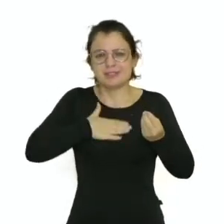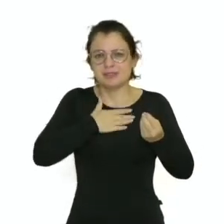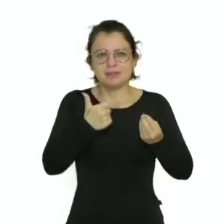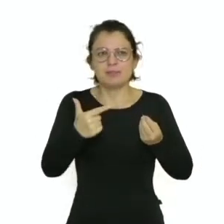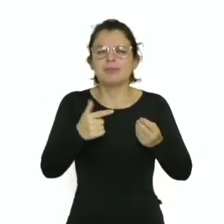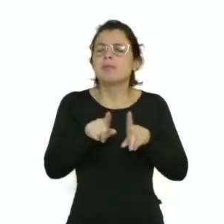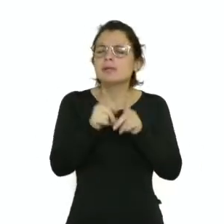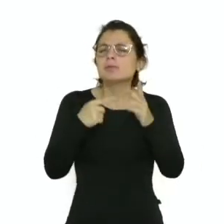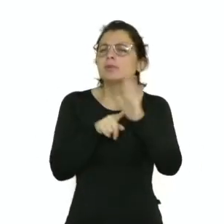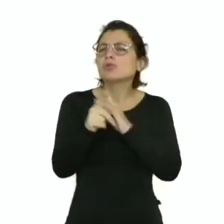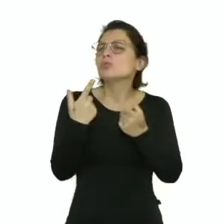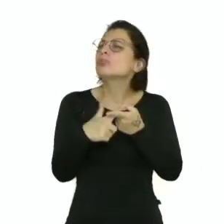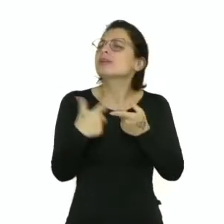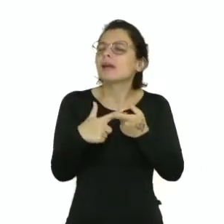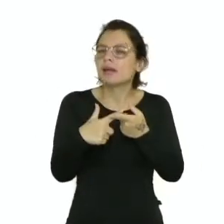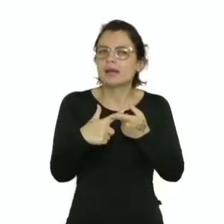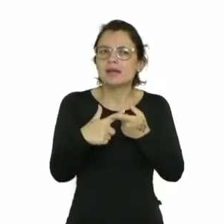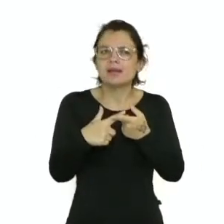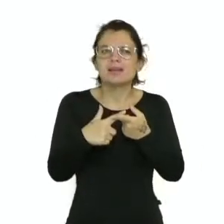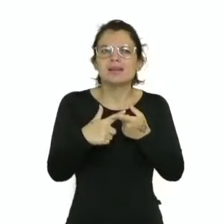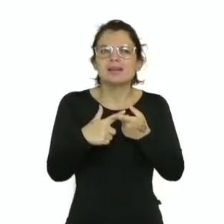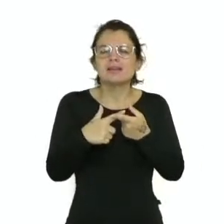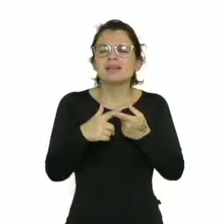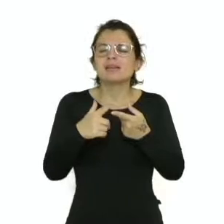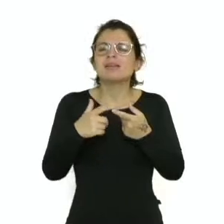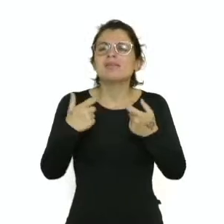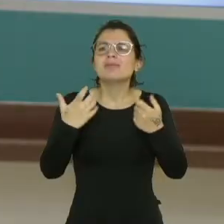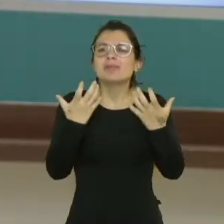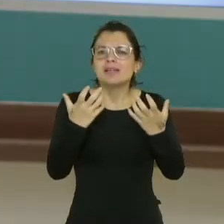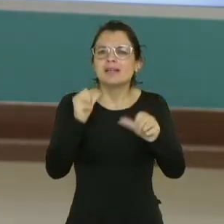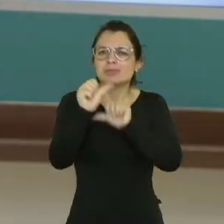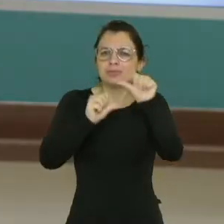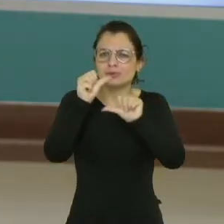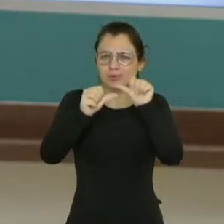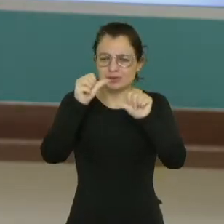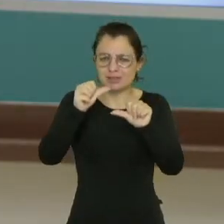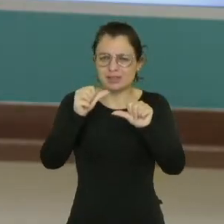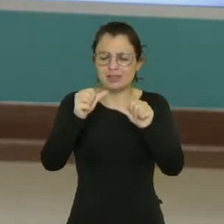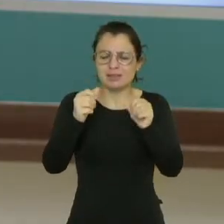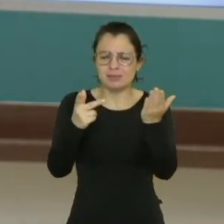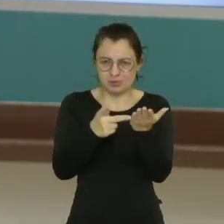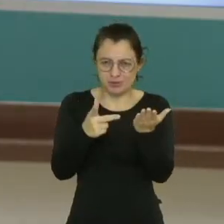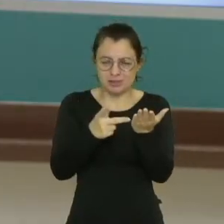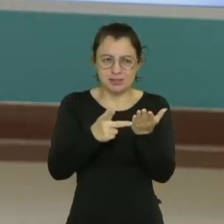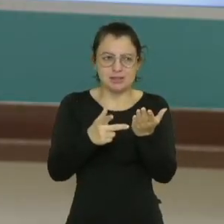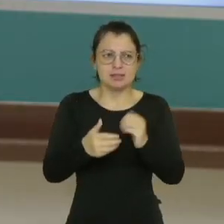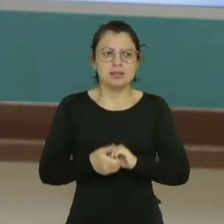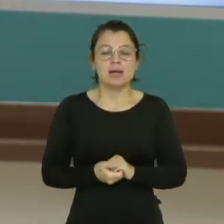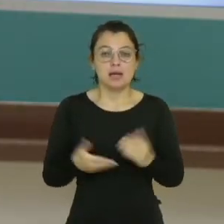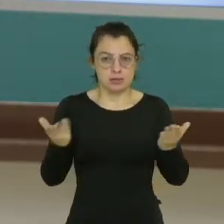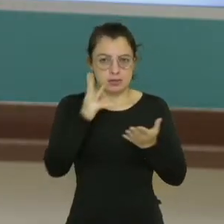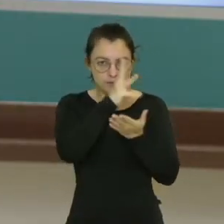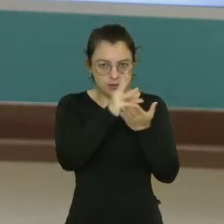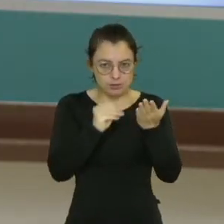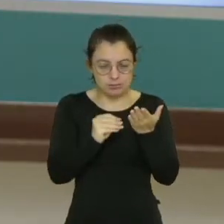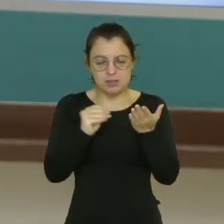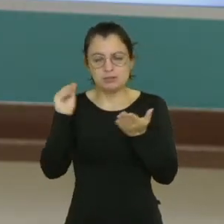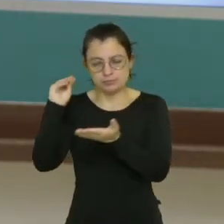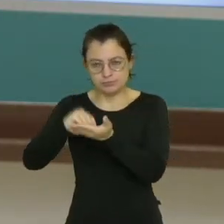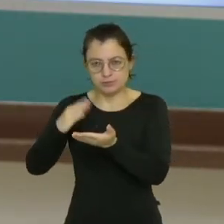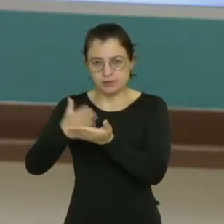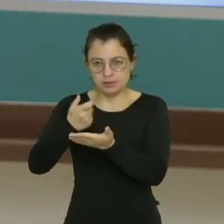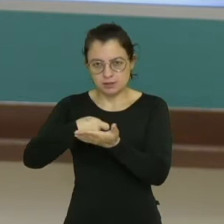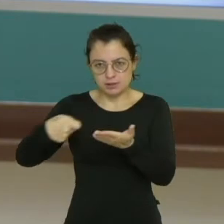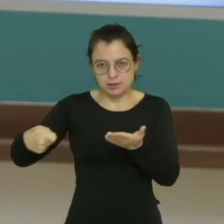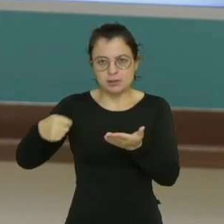os motivos que culminaram com a Reforma Protestante em 1517? Então vocês vão copiar essa questão no caderno de vocês,